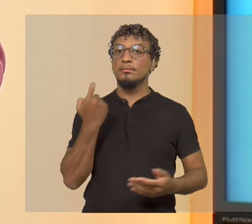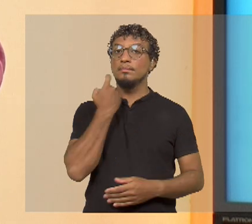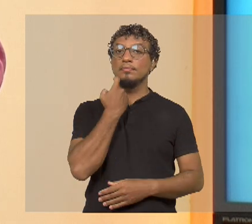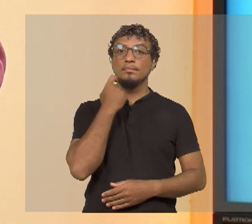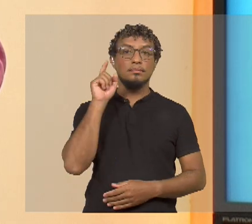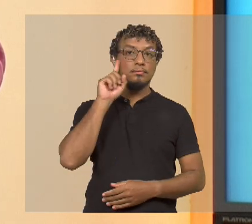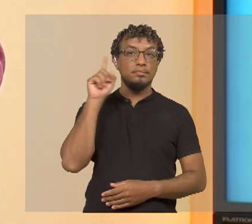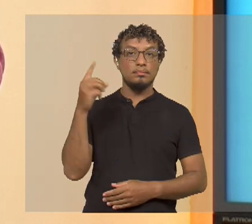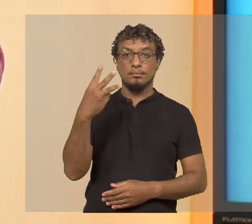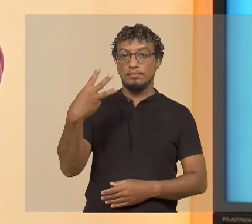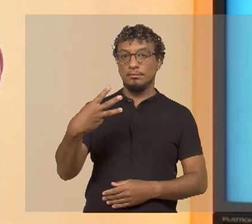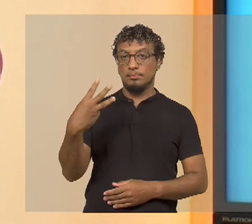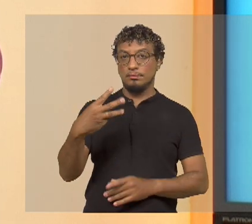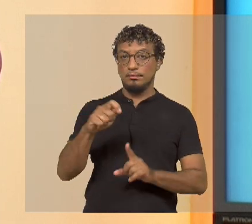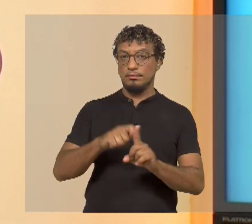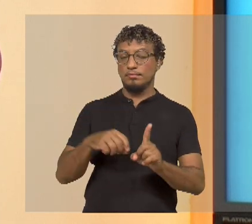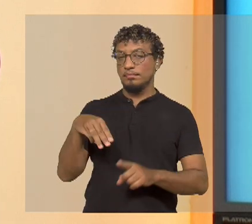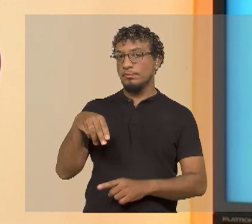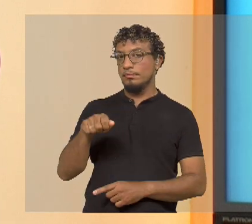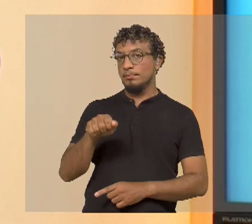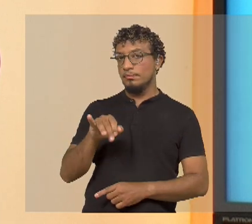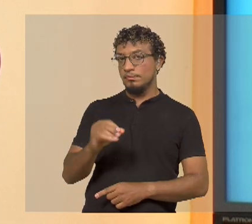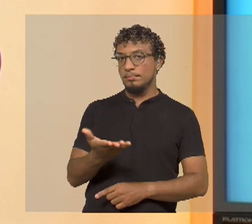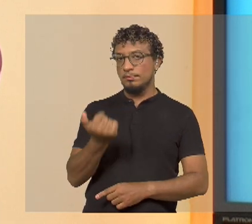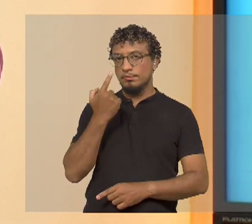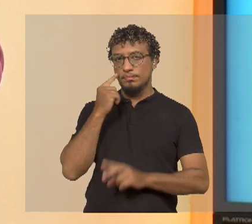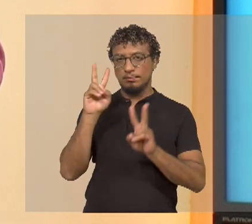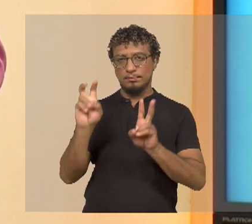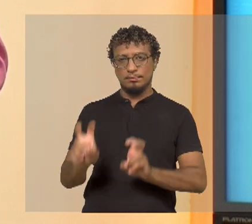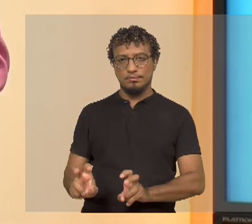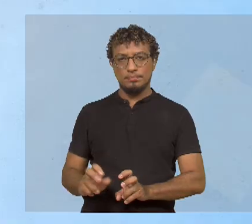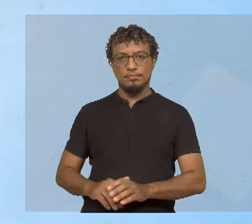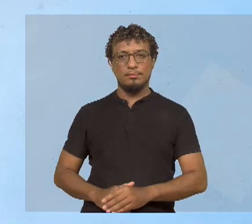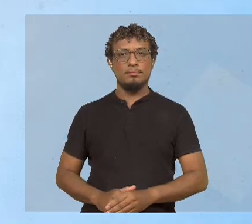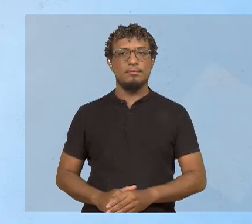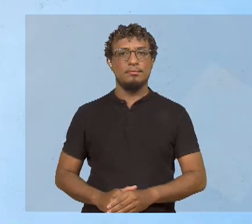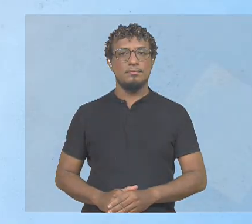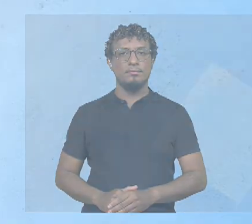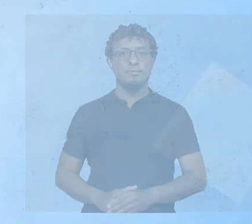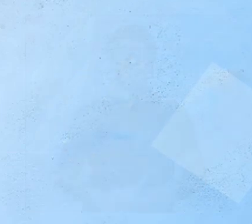Sexta-feira, 3 de maio, vamos aos destaques de hoje com um giro de notícias.